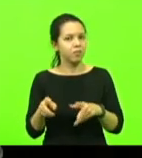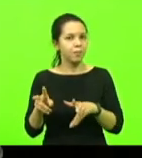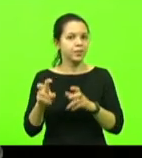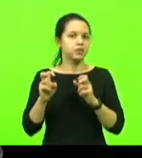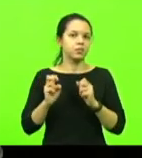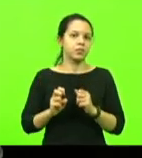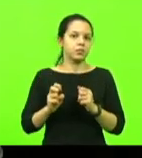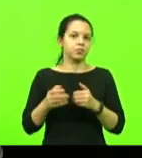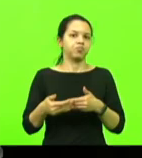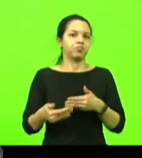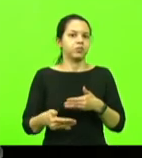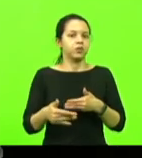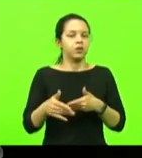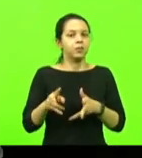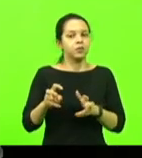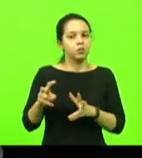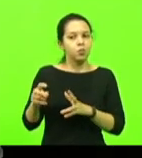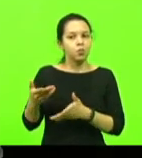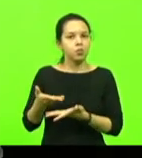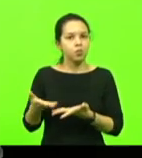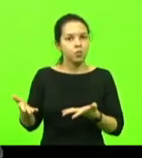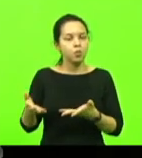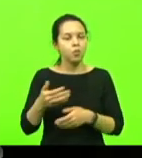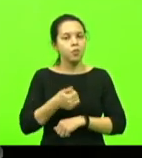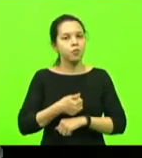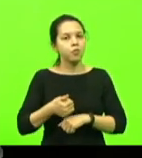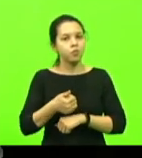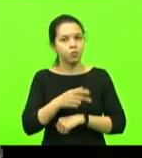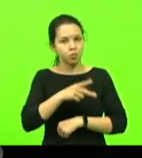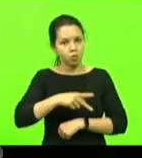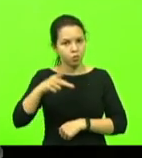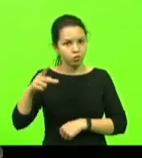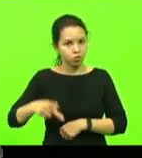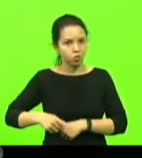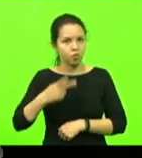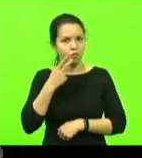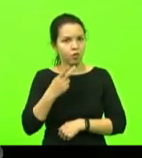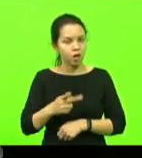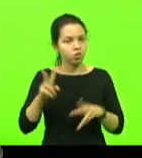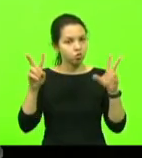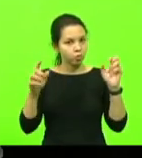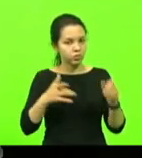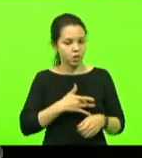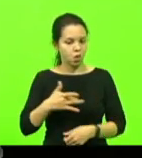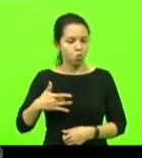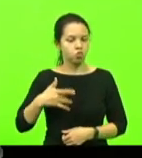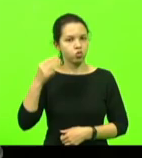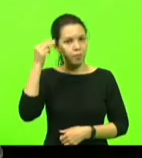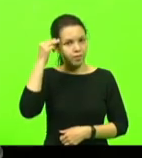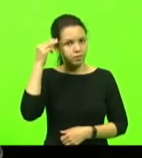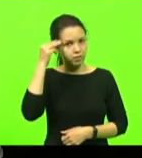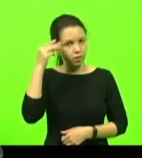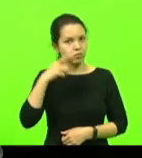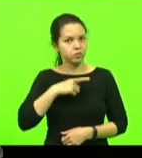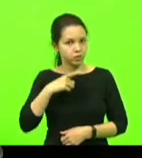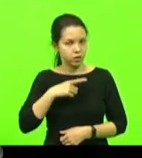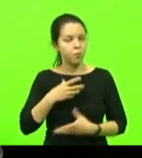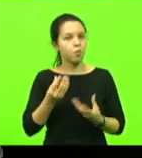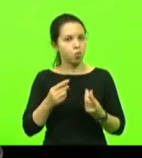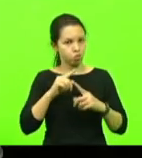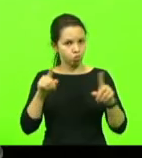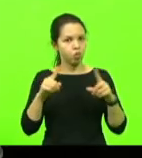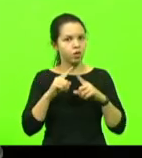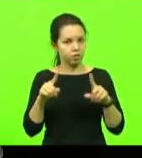da autopercepção dos professores, que aspectos relativos à saúde mental são muitíssimo frequentes